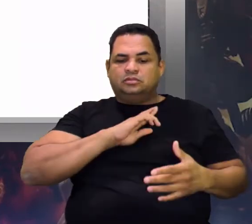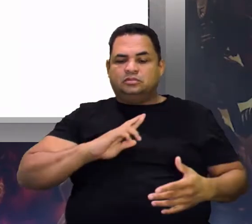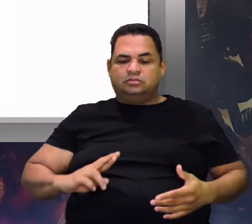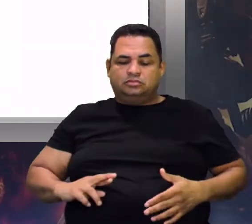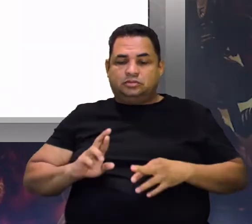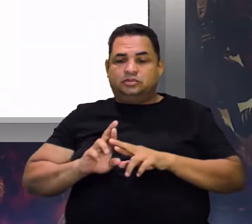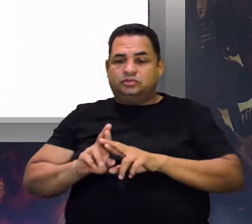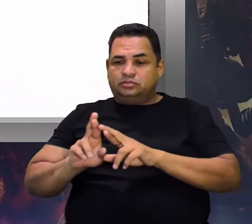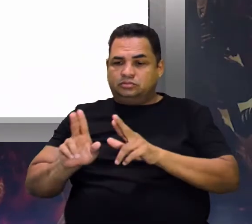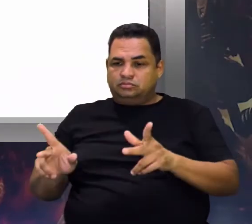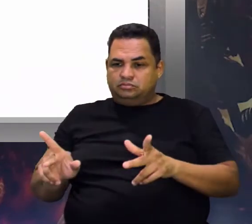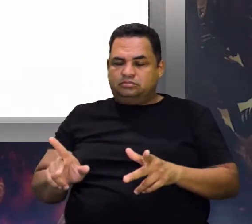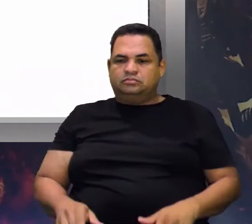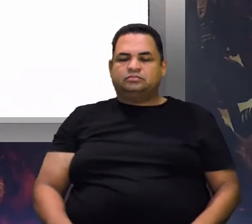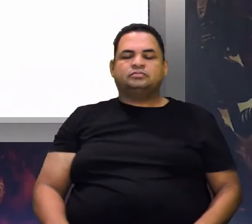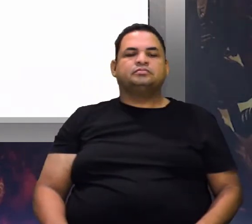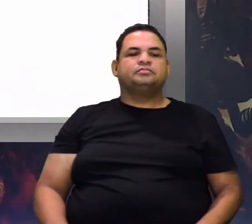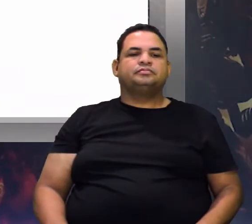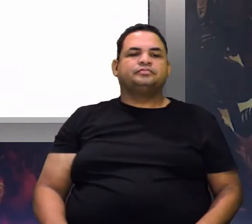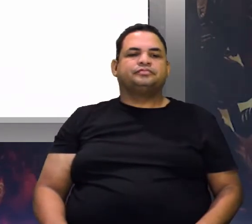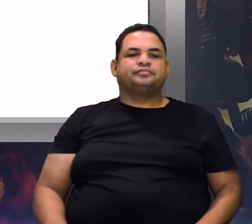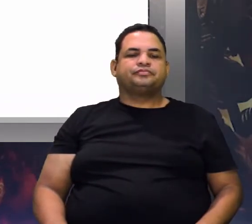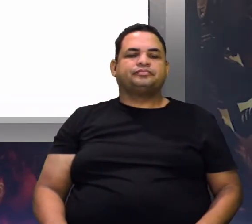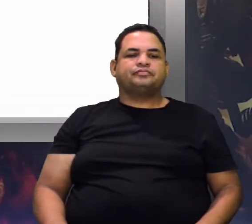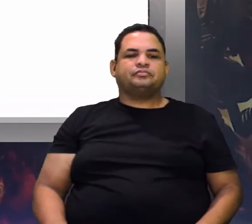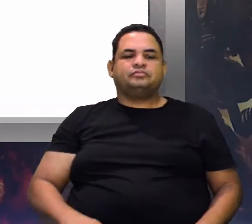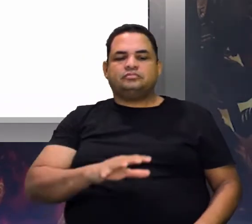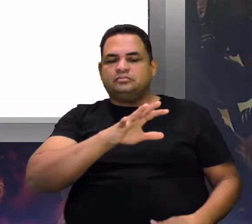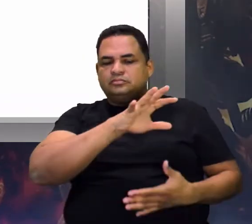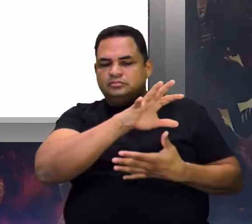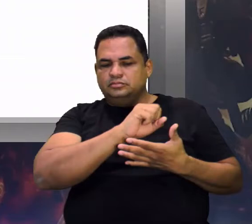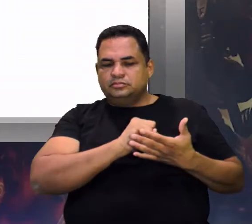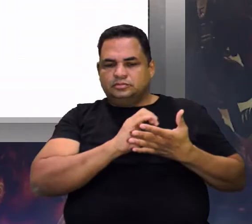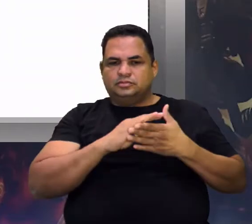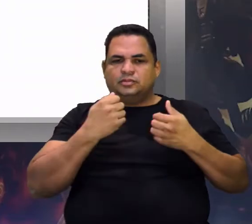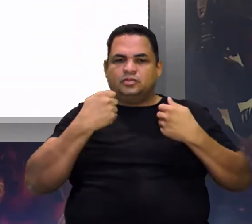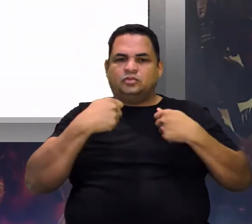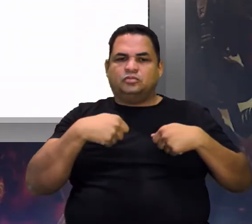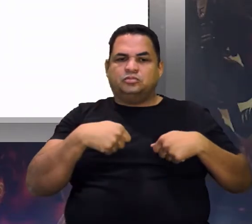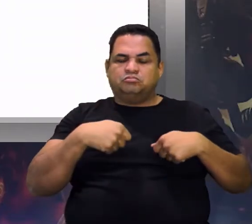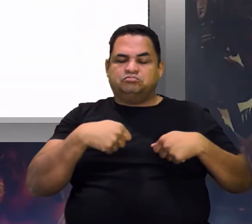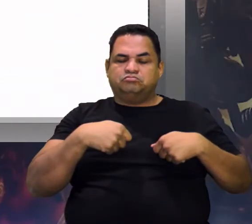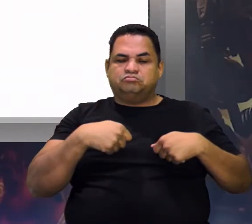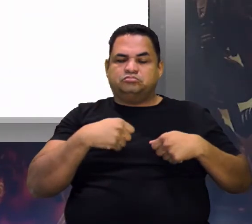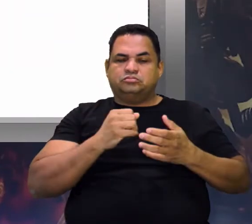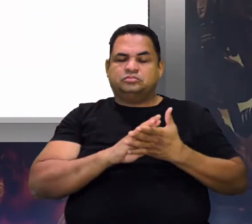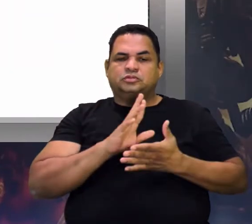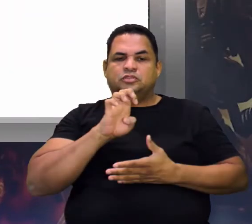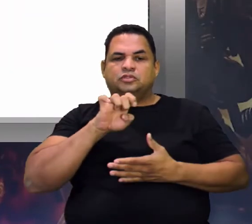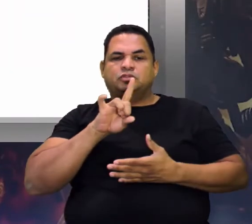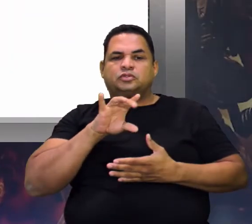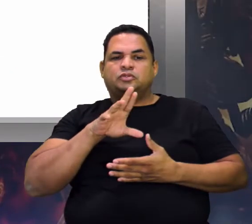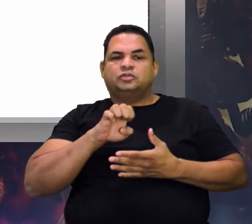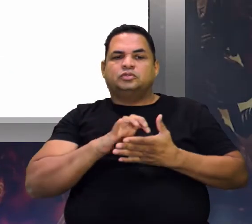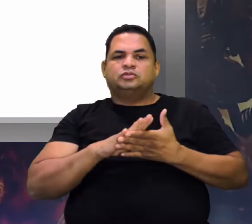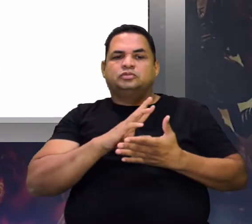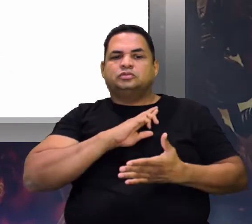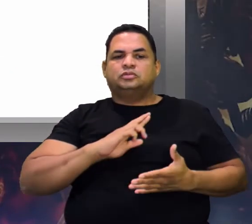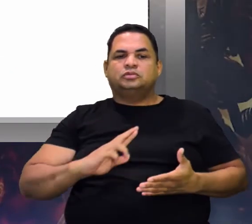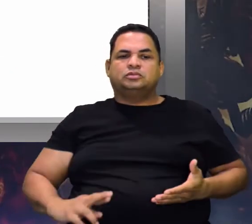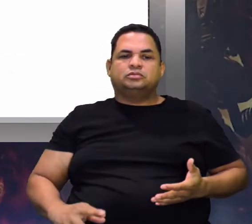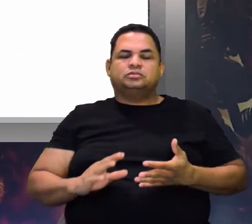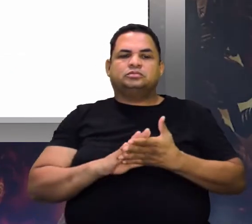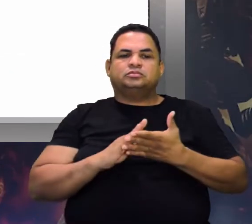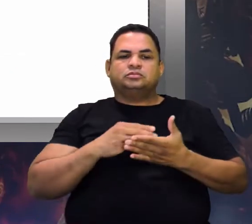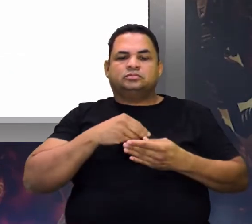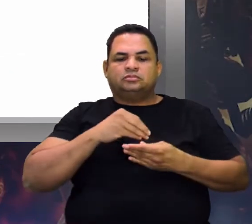se fortalecer de uma outra maneira. Vamos tirar o poder dos etruscos. A república ela vem tirar o poder dos etruscos e